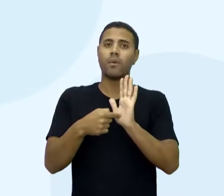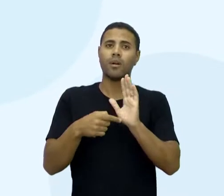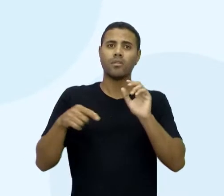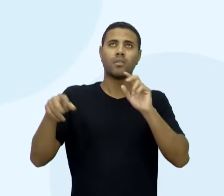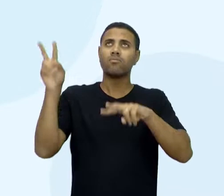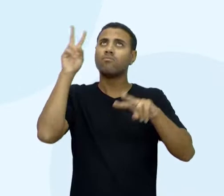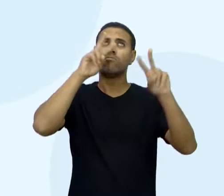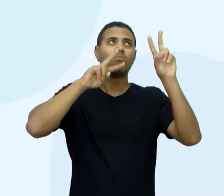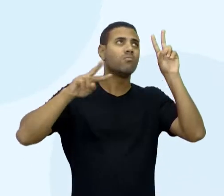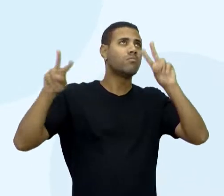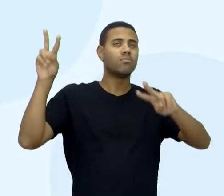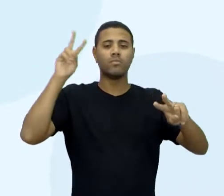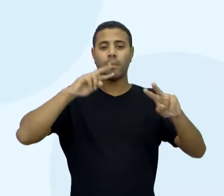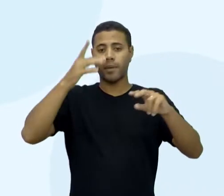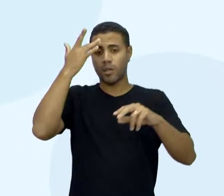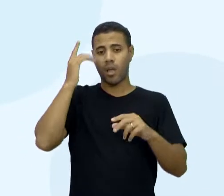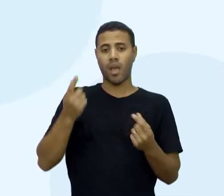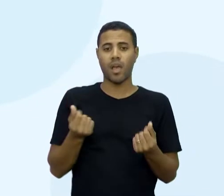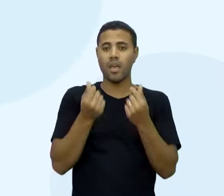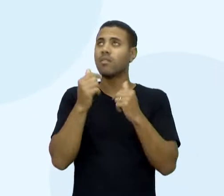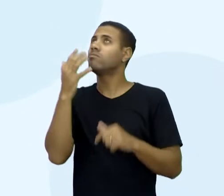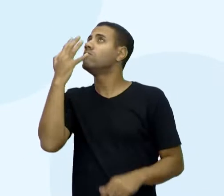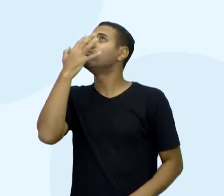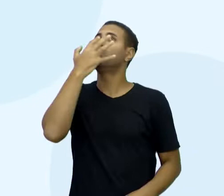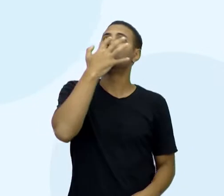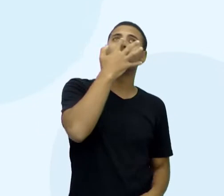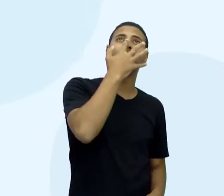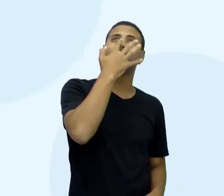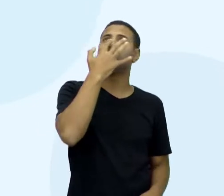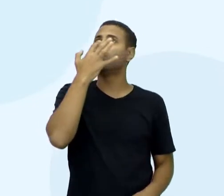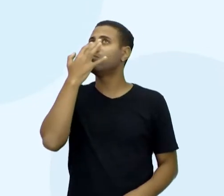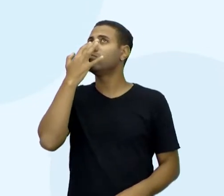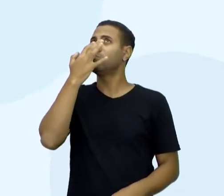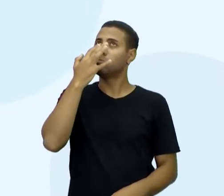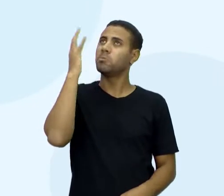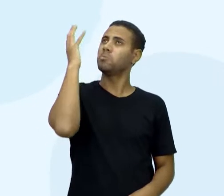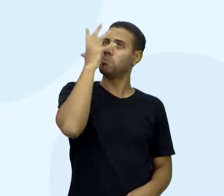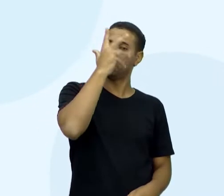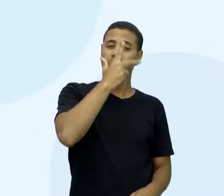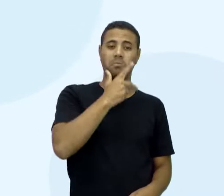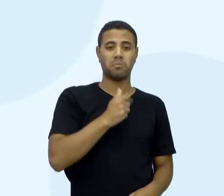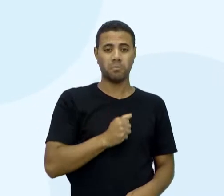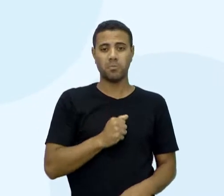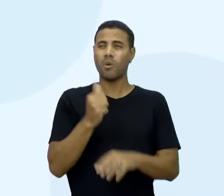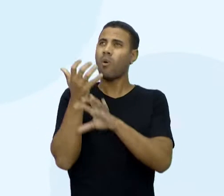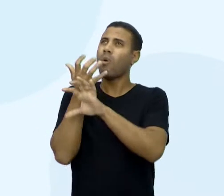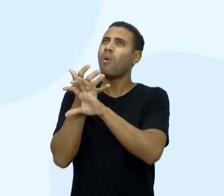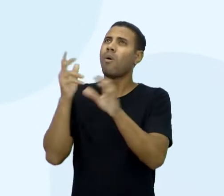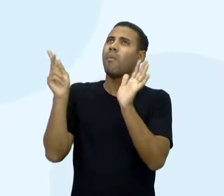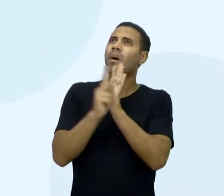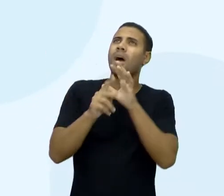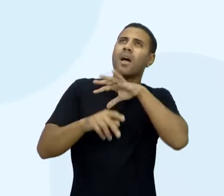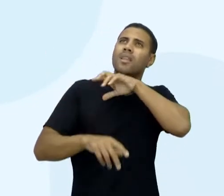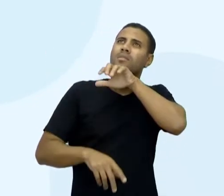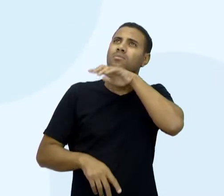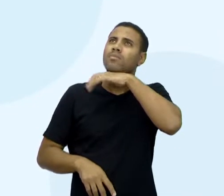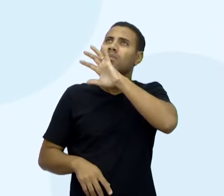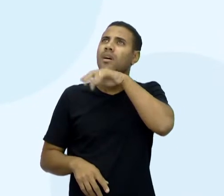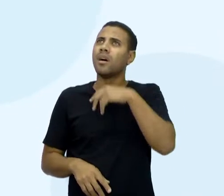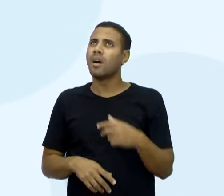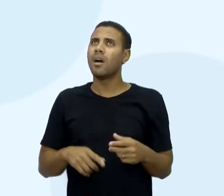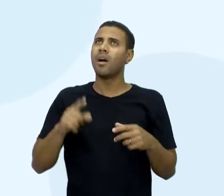vários nobres que estão olhando esses objetos, pensando, olha, que lugar bonito, que